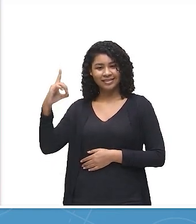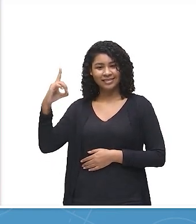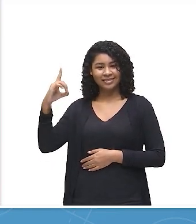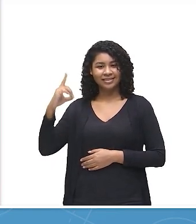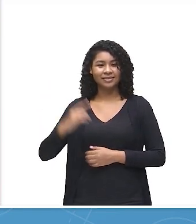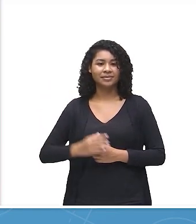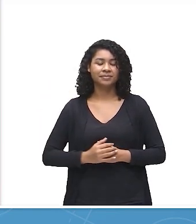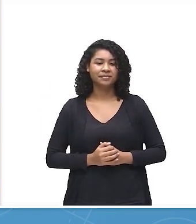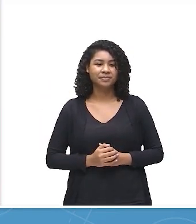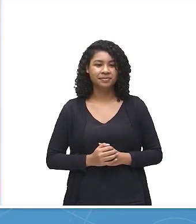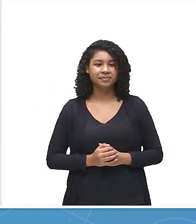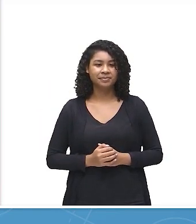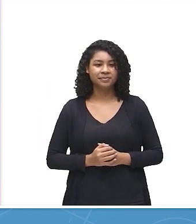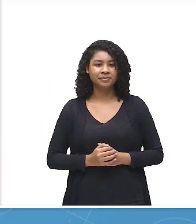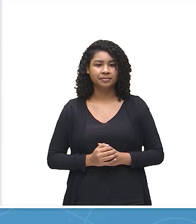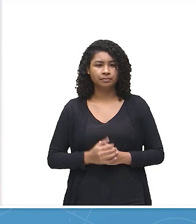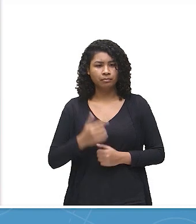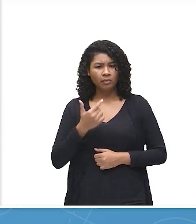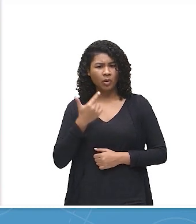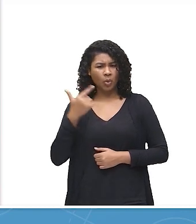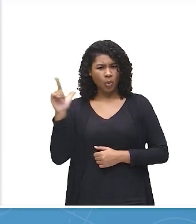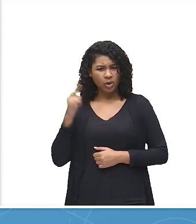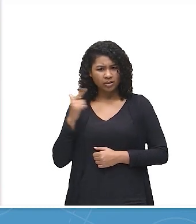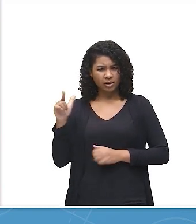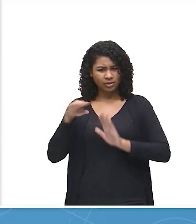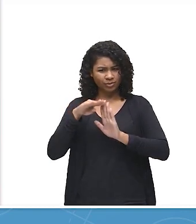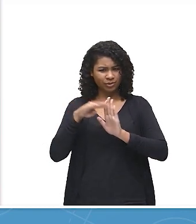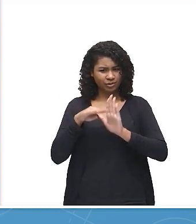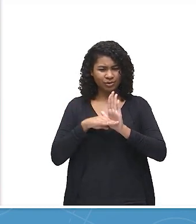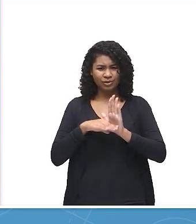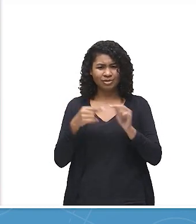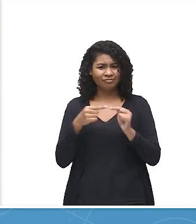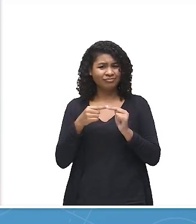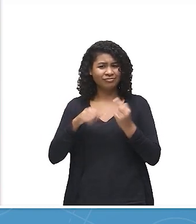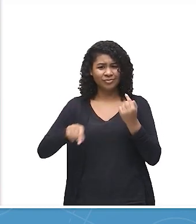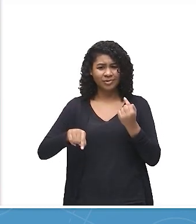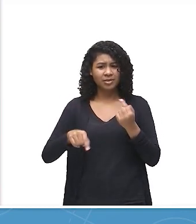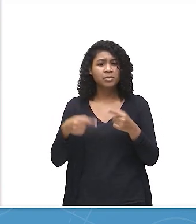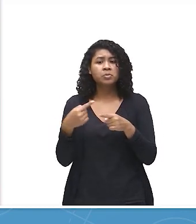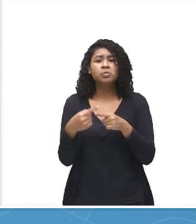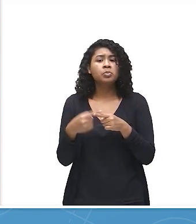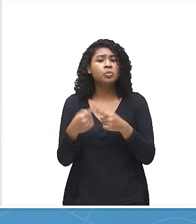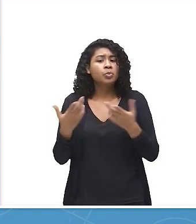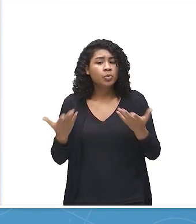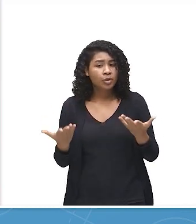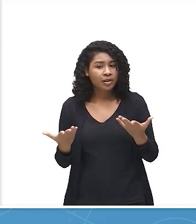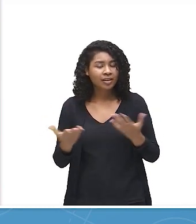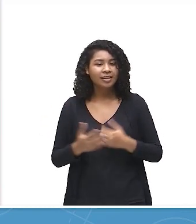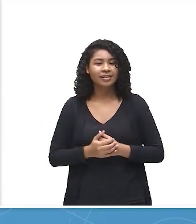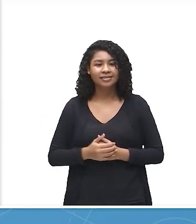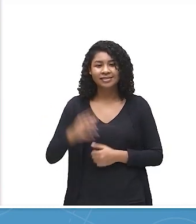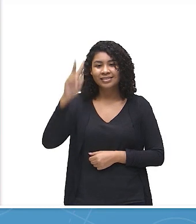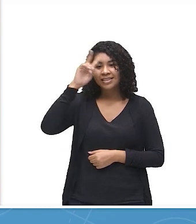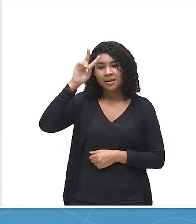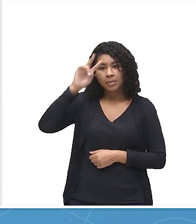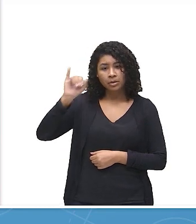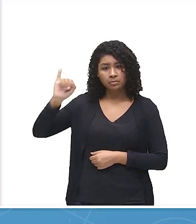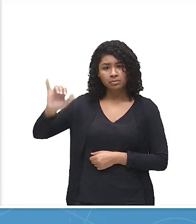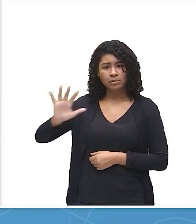Almoçar. E por último, brush. Brush, a pronúncia desse verbo é brush my teeth. Quer dizer,